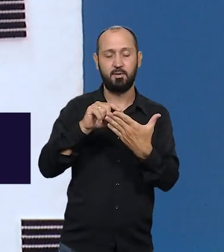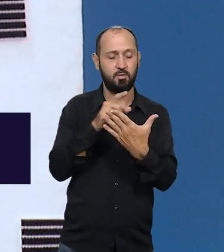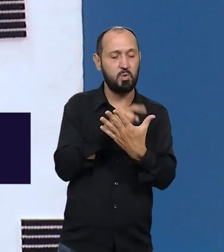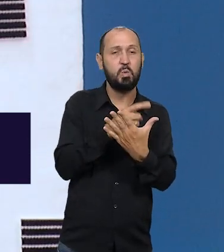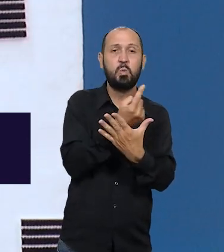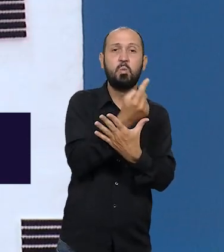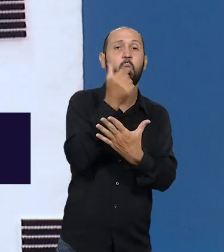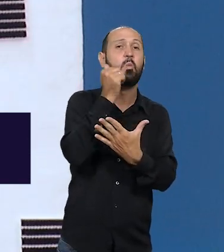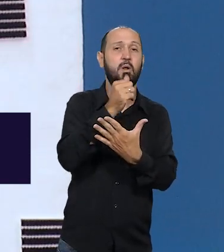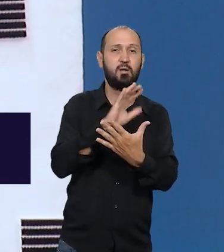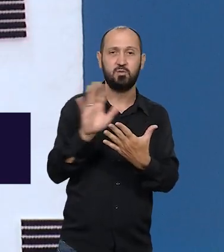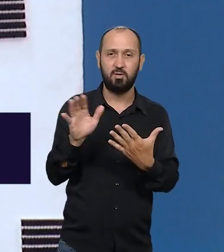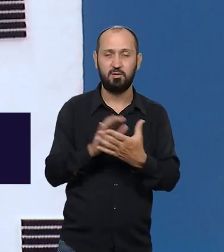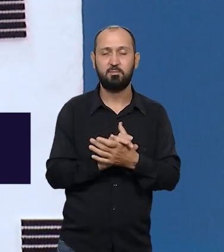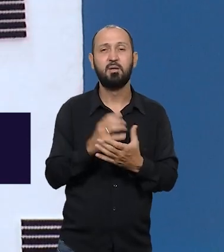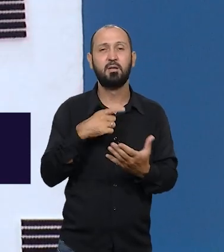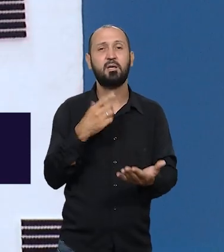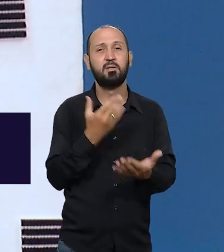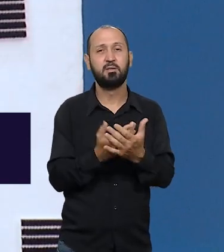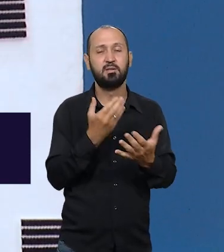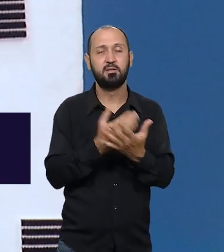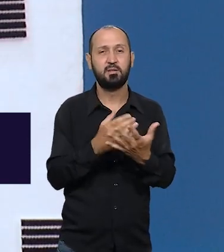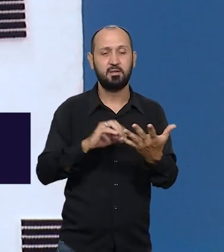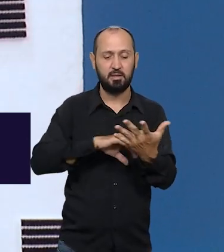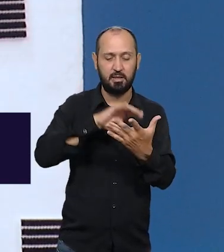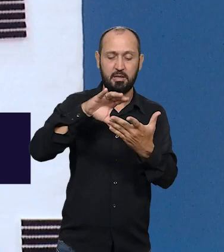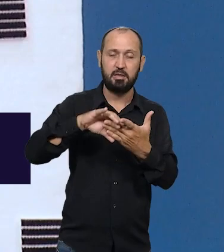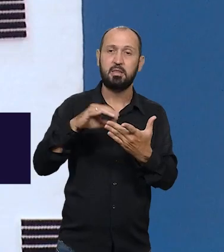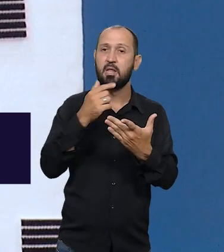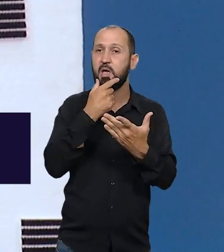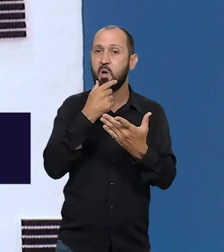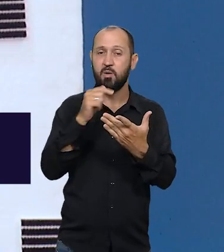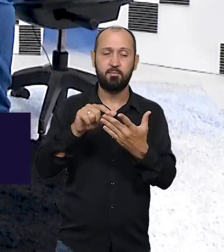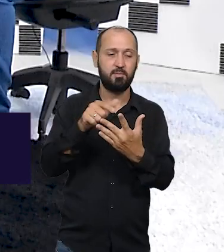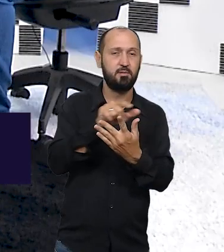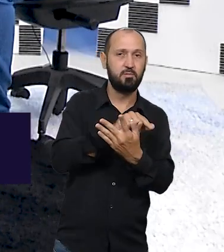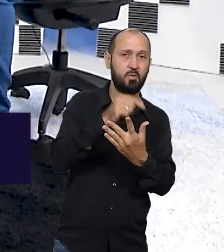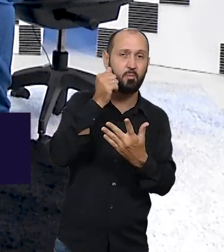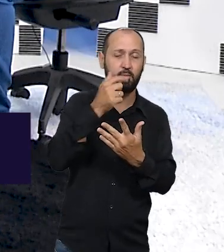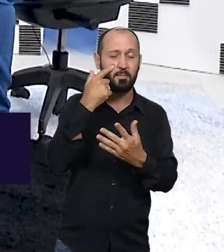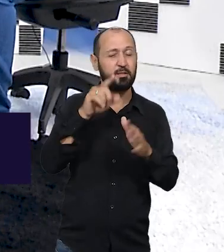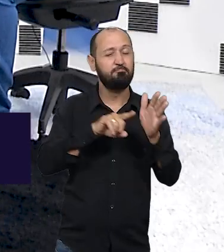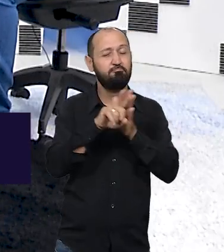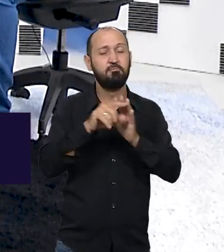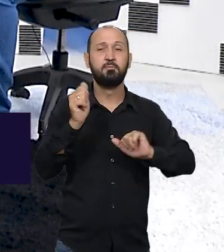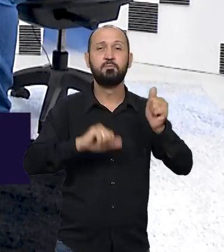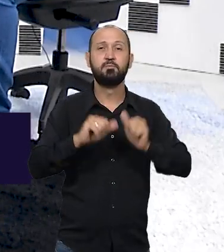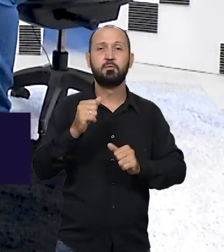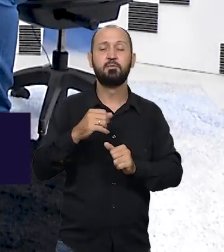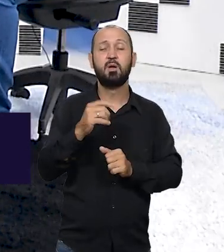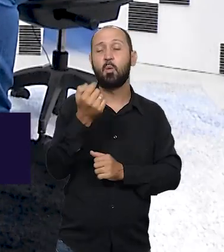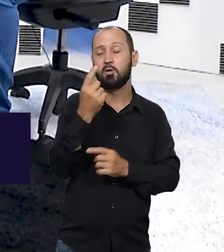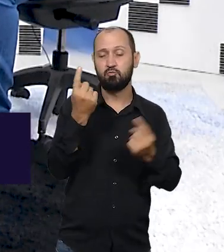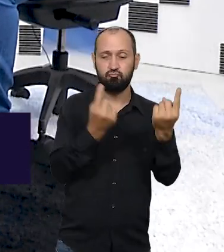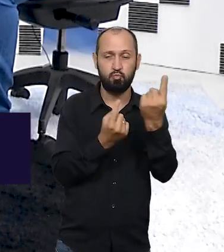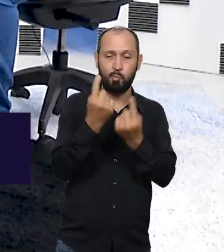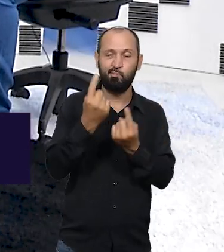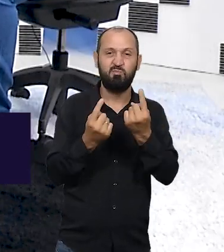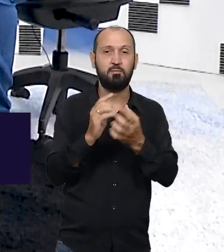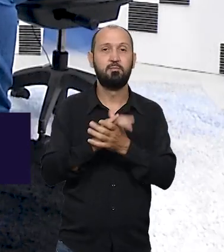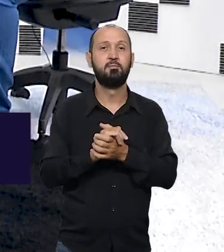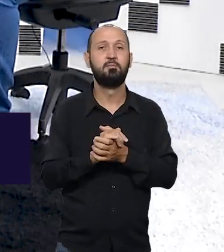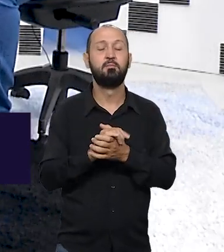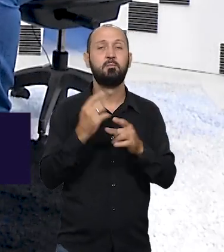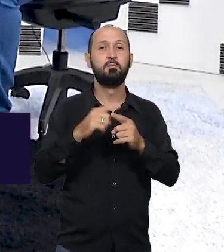3. Então, no que a gente começa a entender cada vez mais, se bobear vai ser 1 para 1. Que na verdade a mulher ela entra muito no MESC,